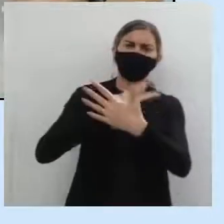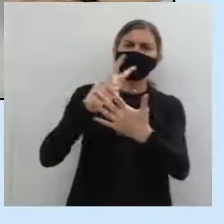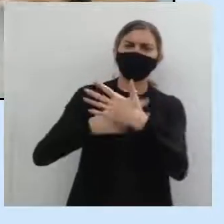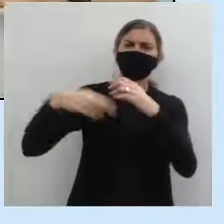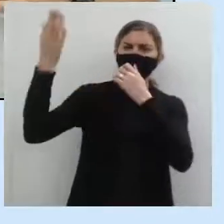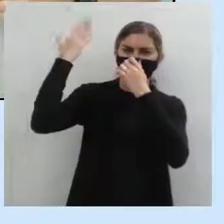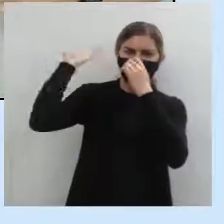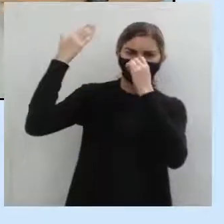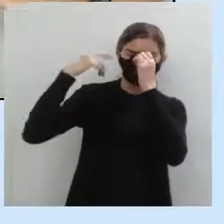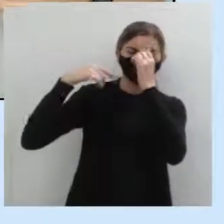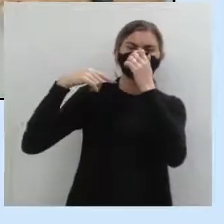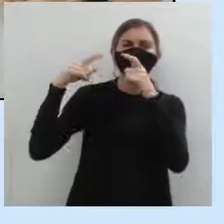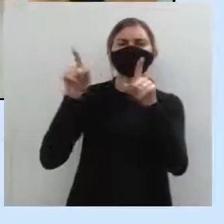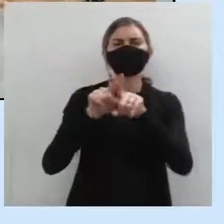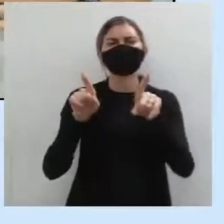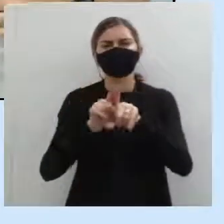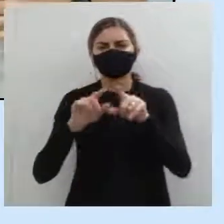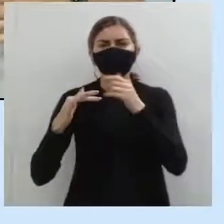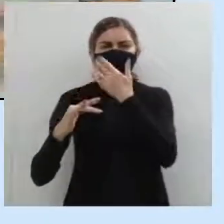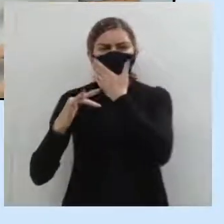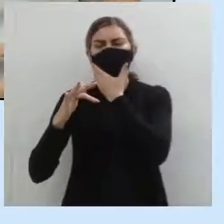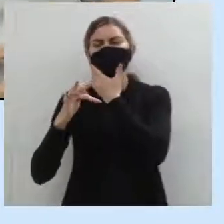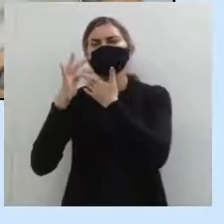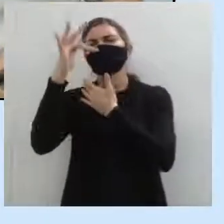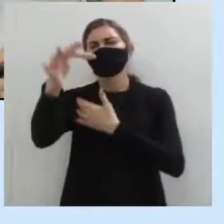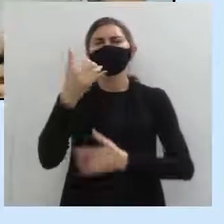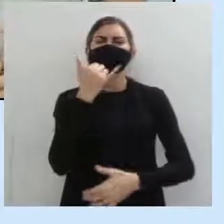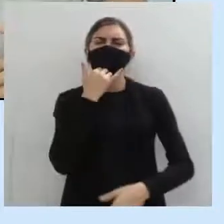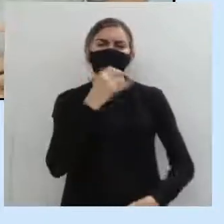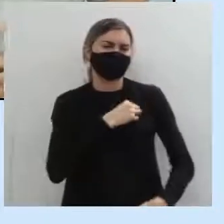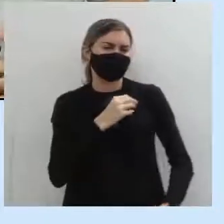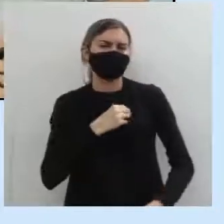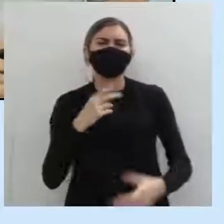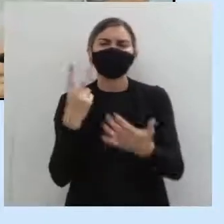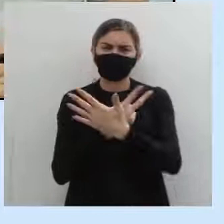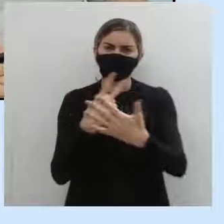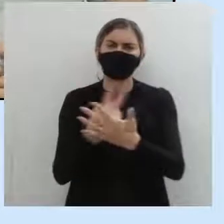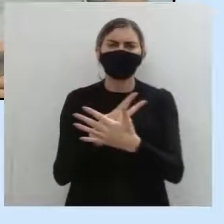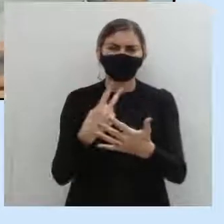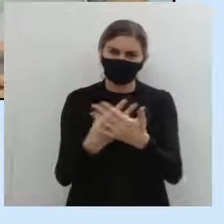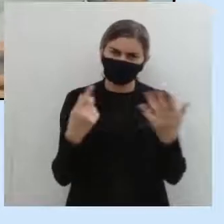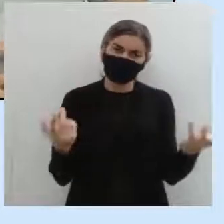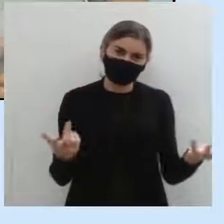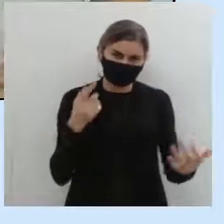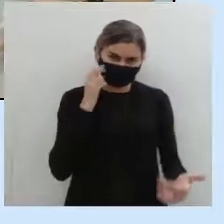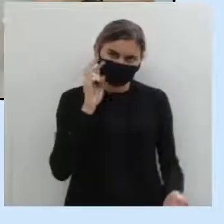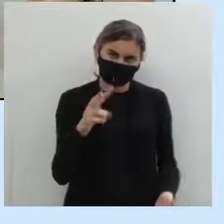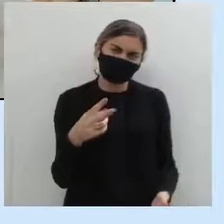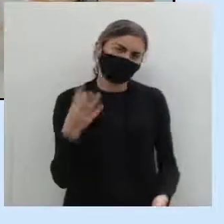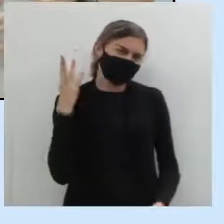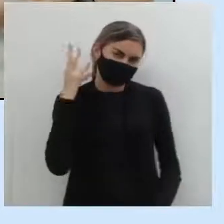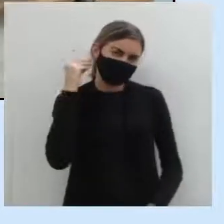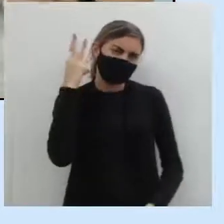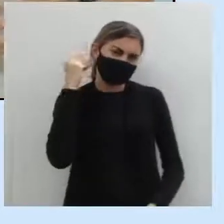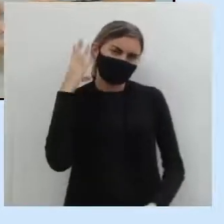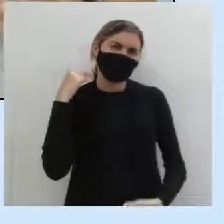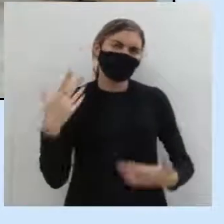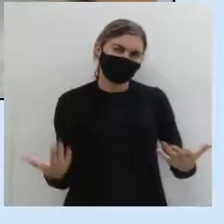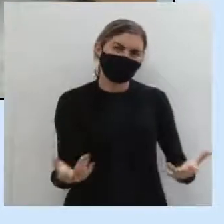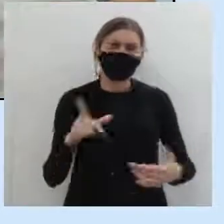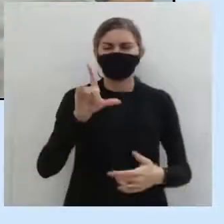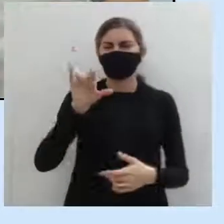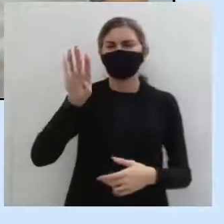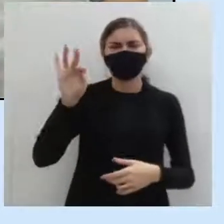vezes os pecados a serem cometidos. Olha aí que conversa, hein, gente? Lutero disse que isso era